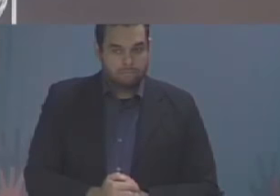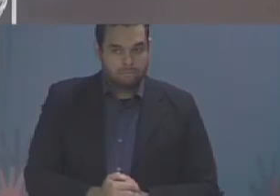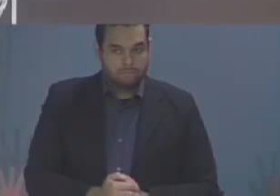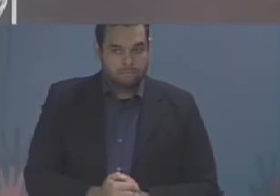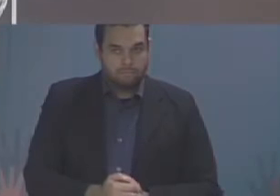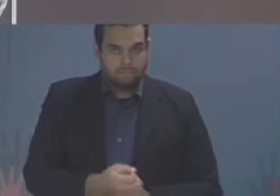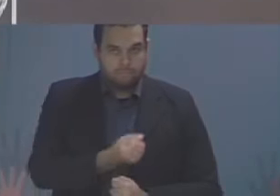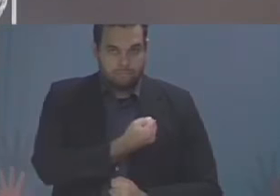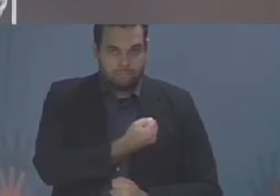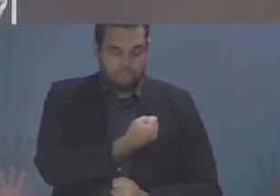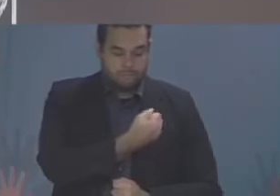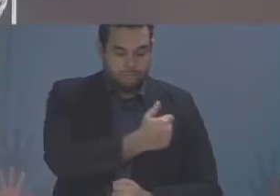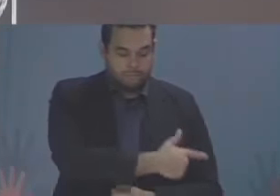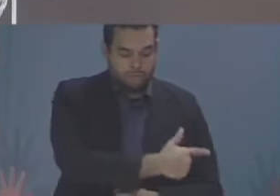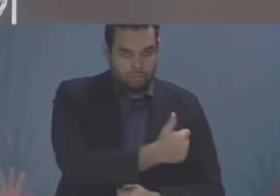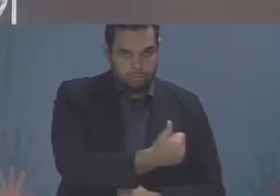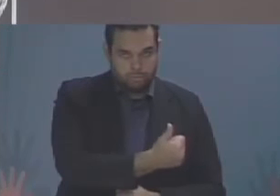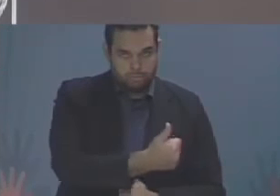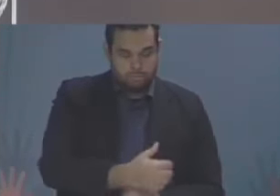Candidatos número